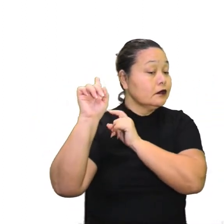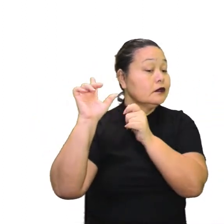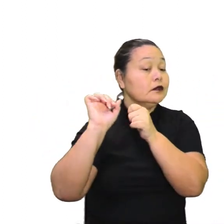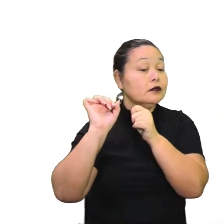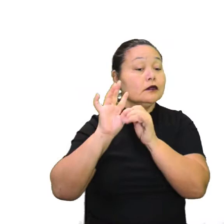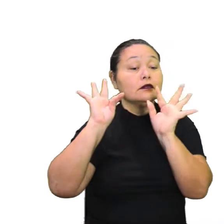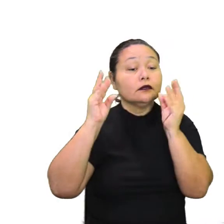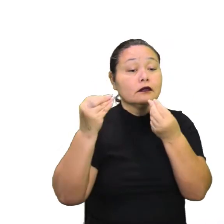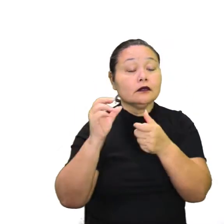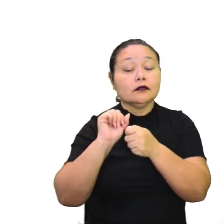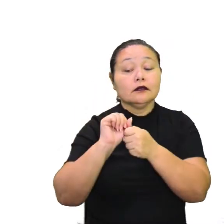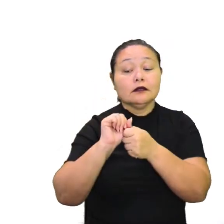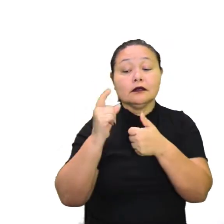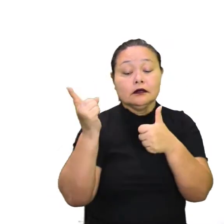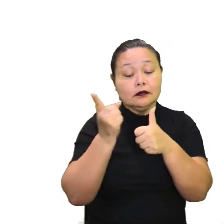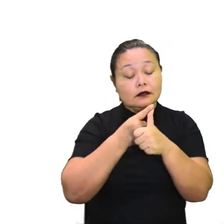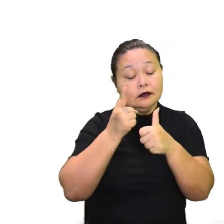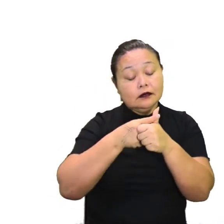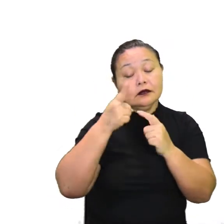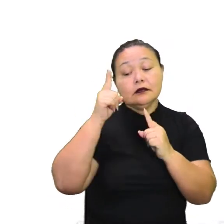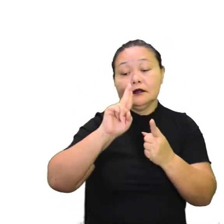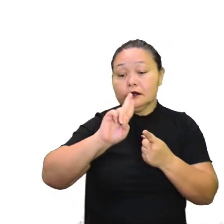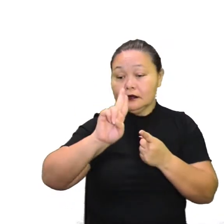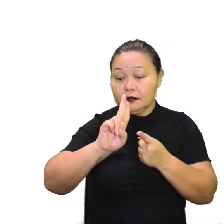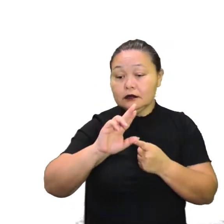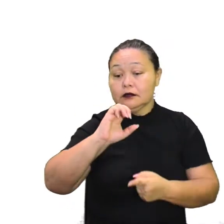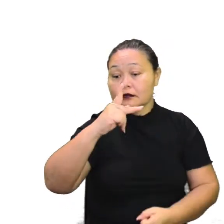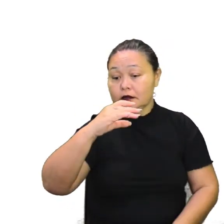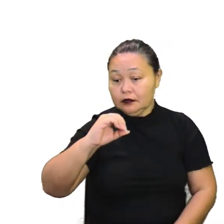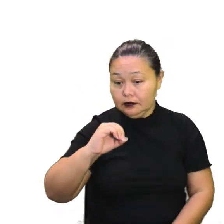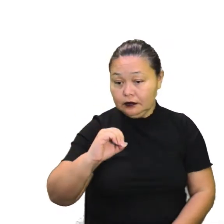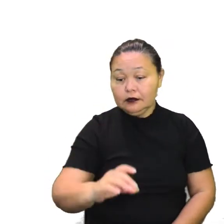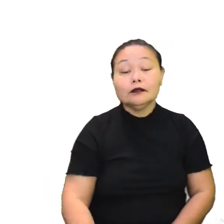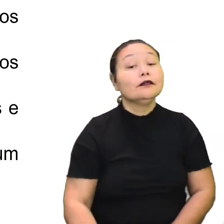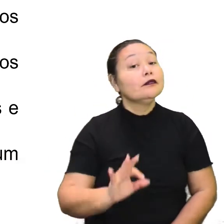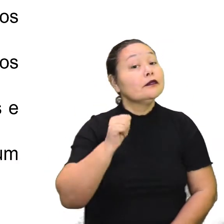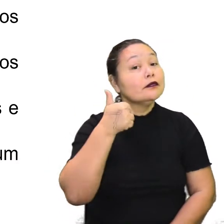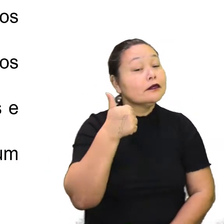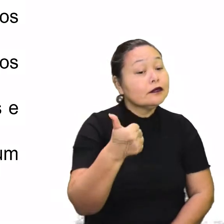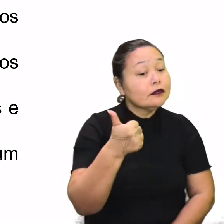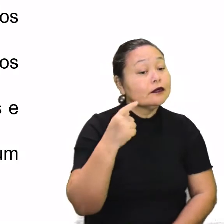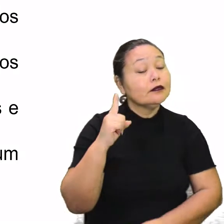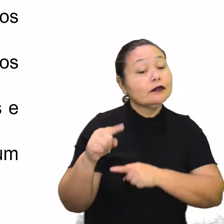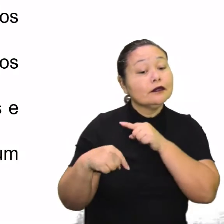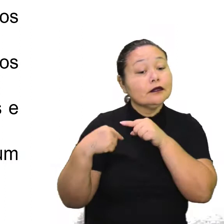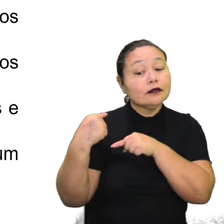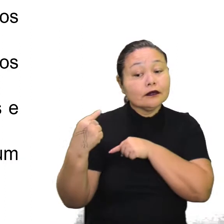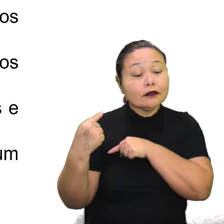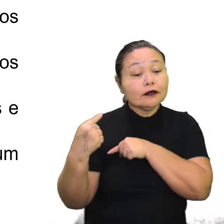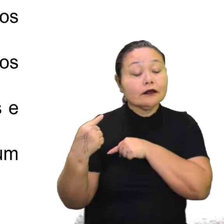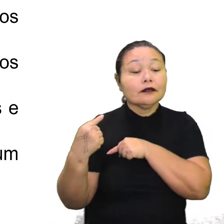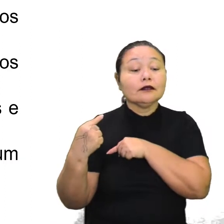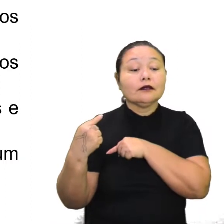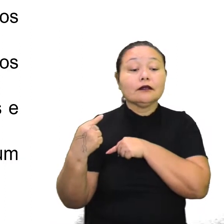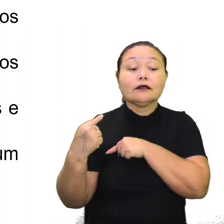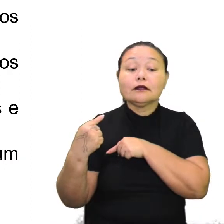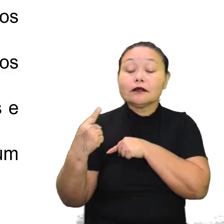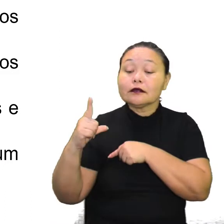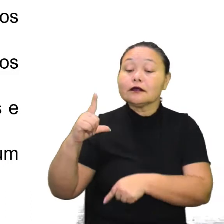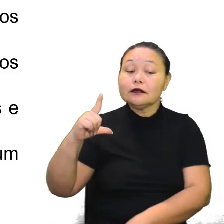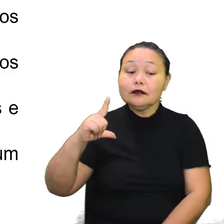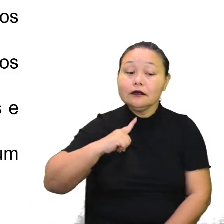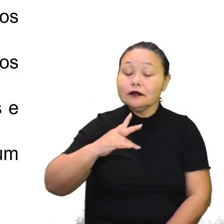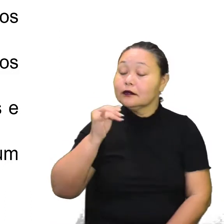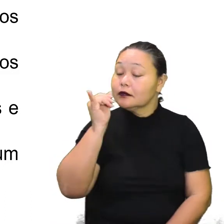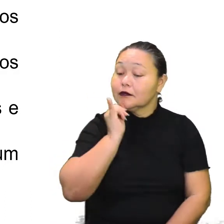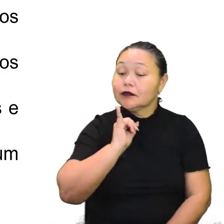você sobre a primeira classificação, que é o gênero épico. Beleza? Vamos adiante. Olha lá. Temos